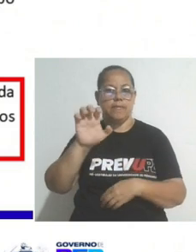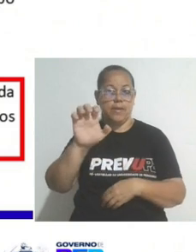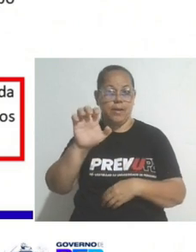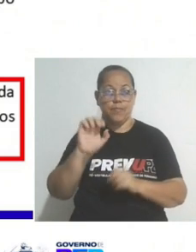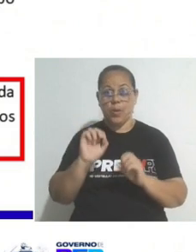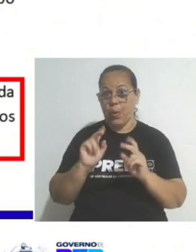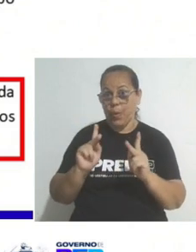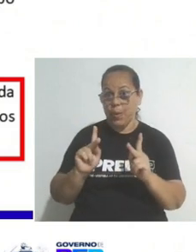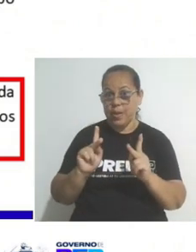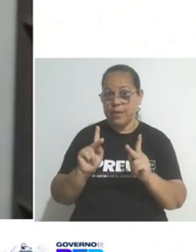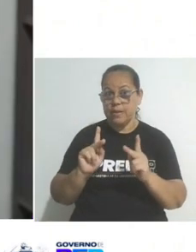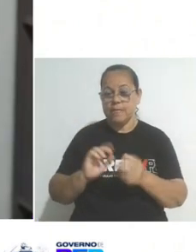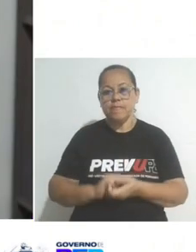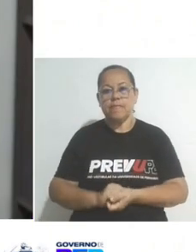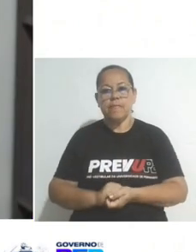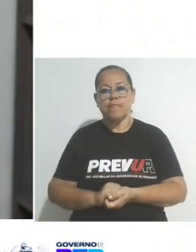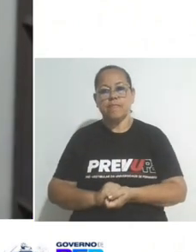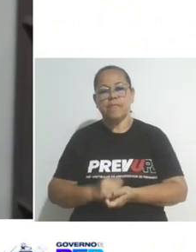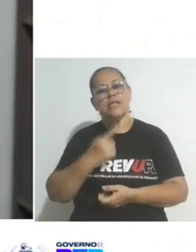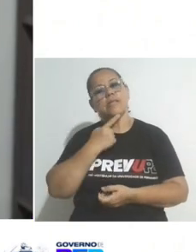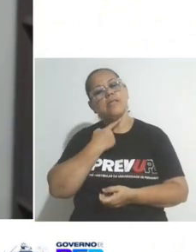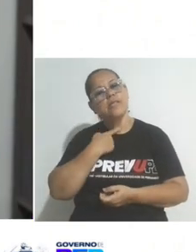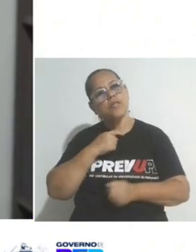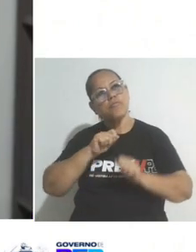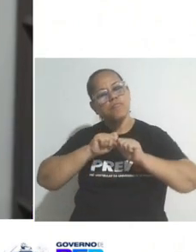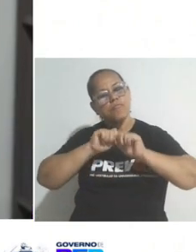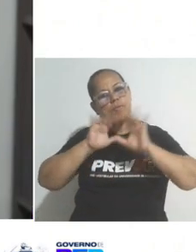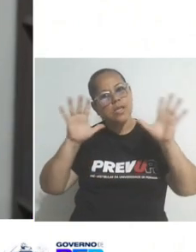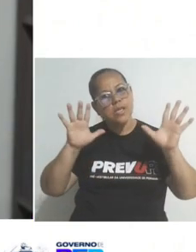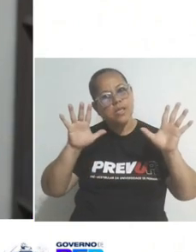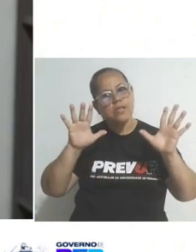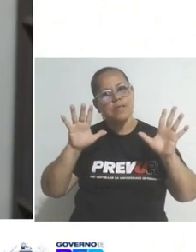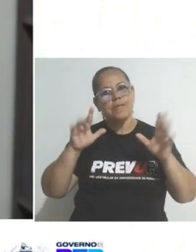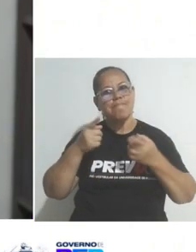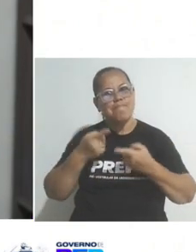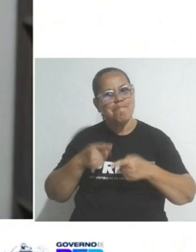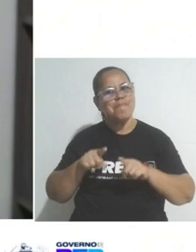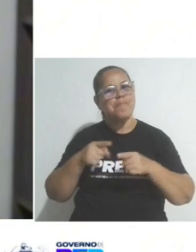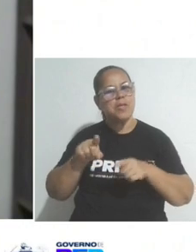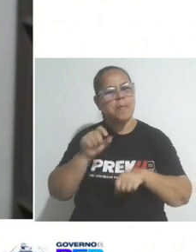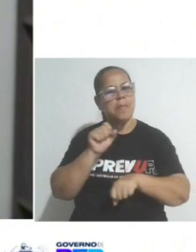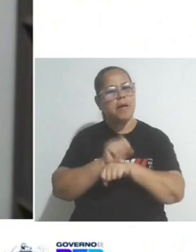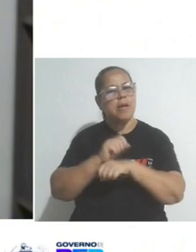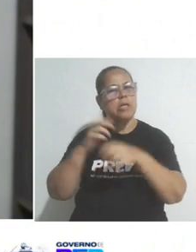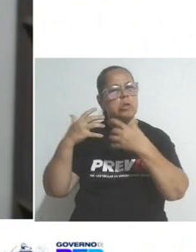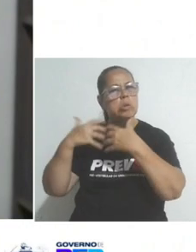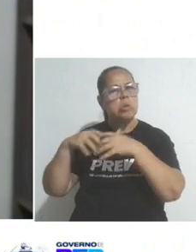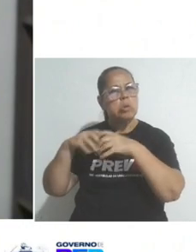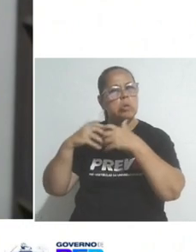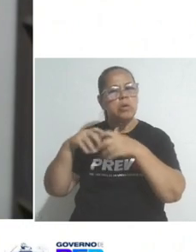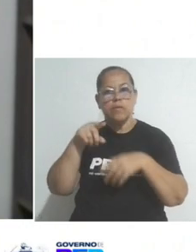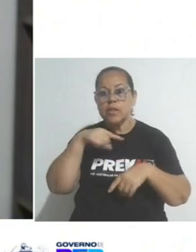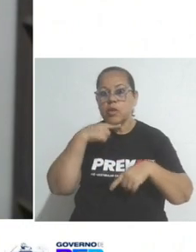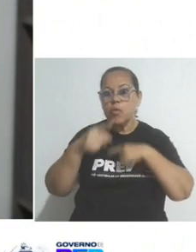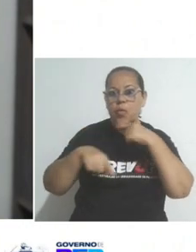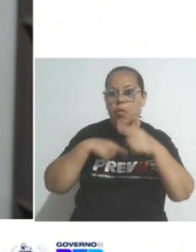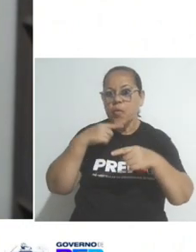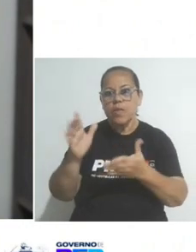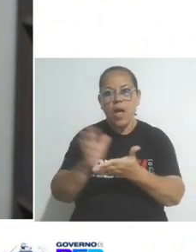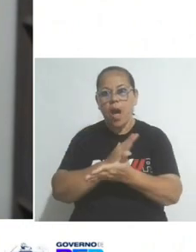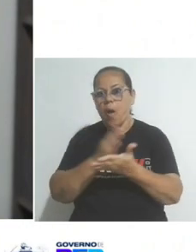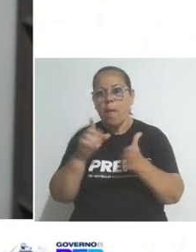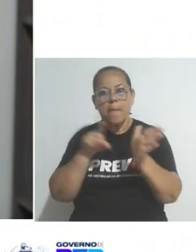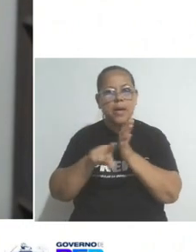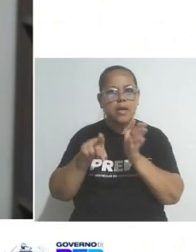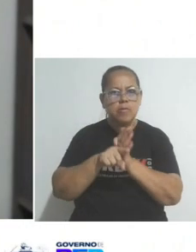ok espero ter conseguido esclarecer provocar algumas reflexões ficou com dúvida ainda em alguma